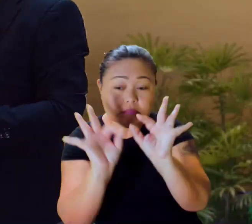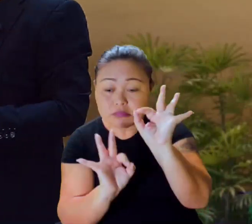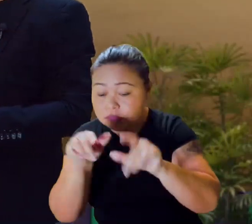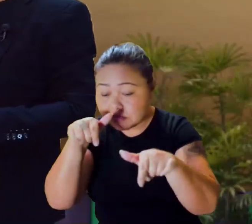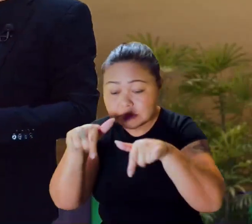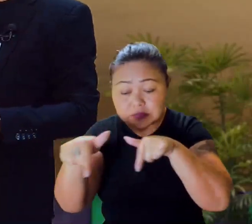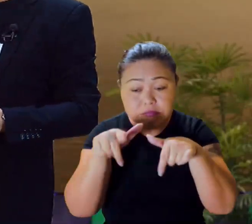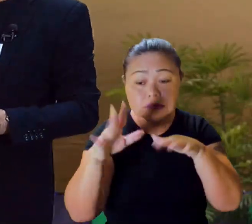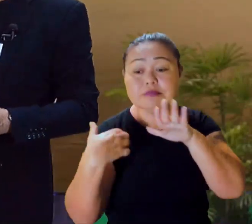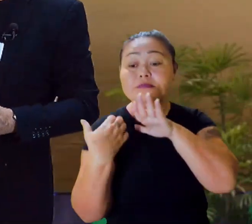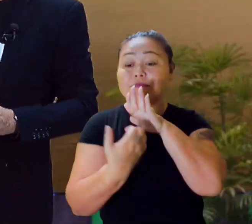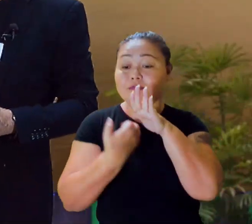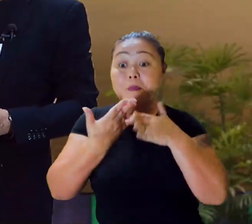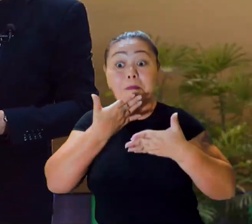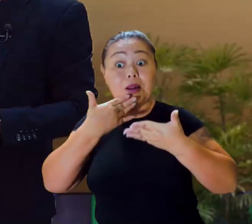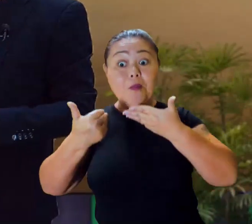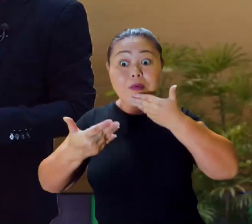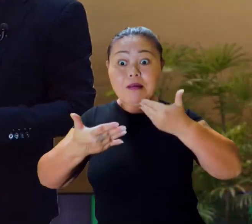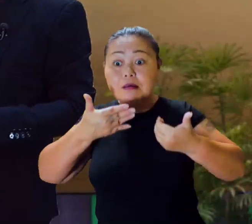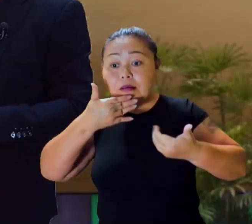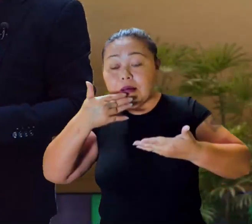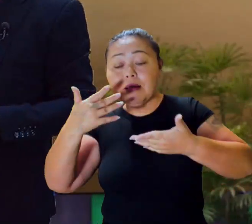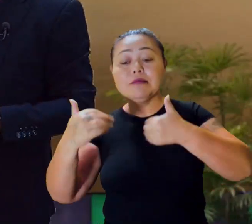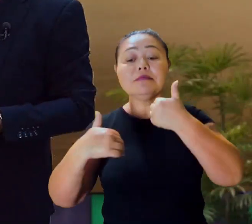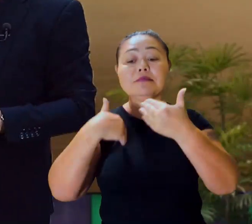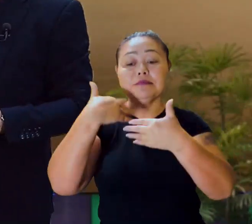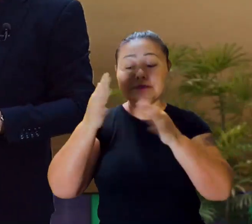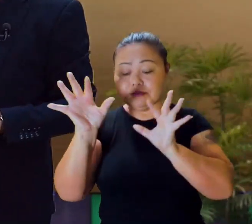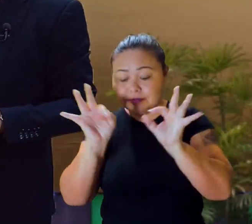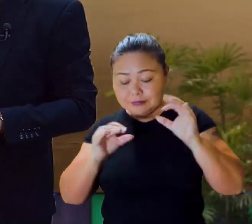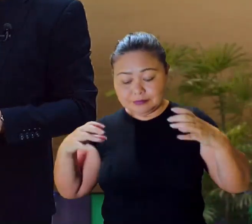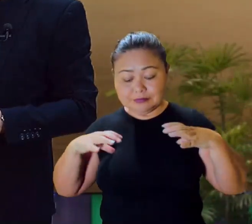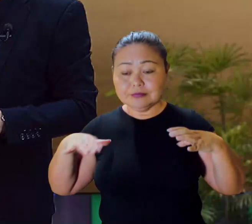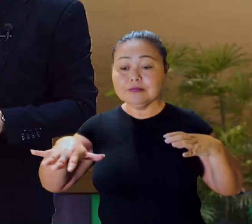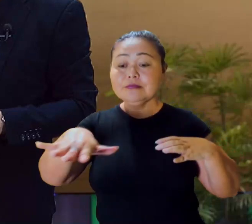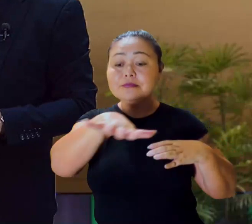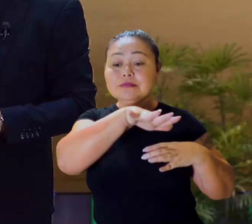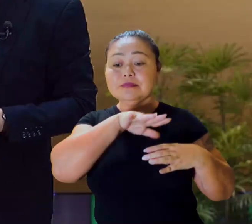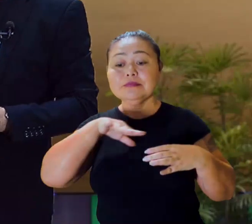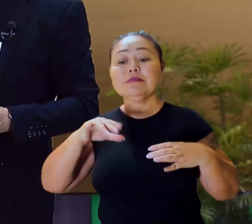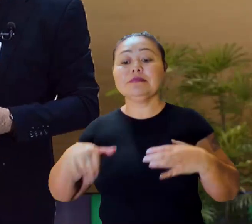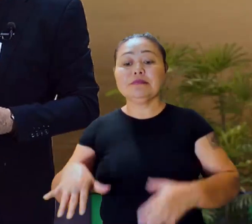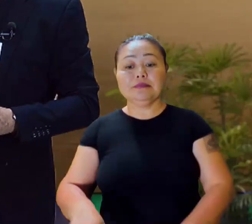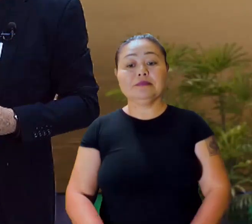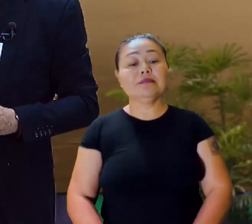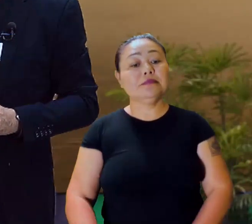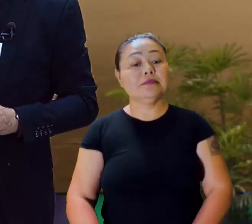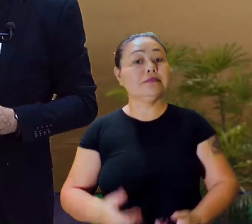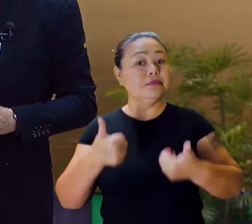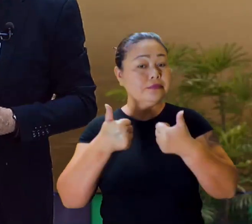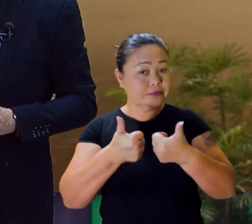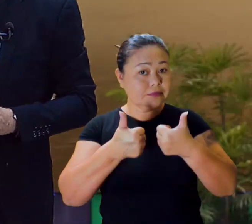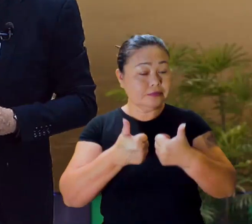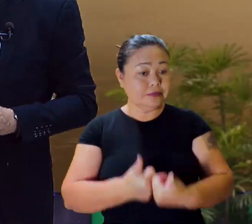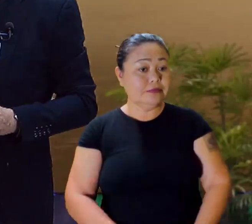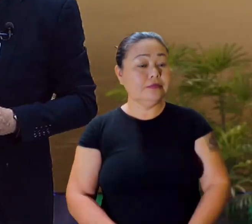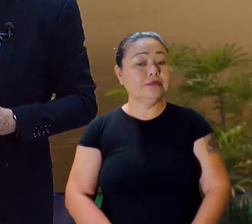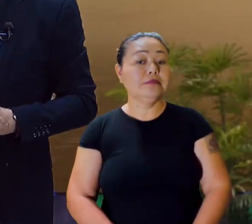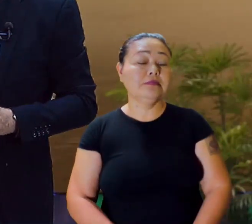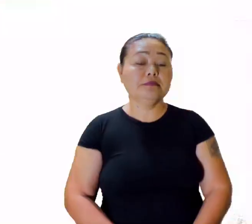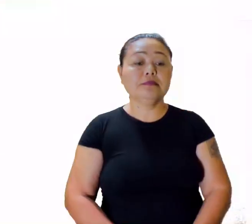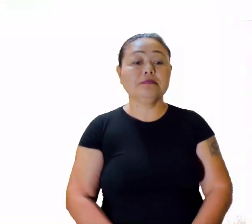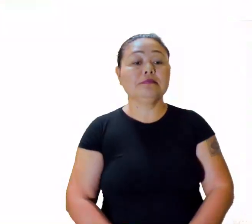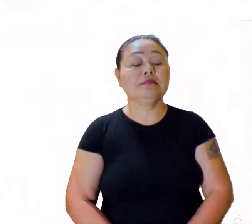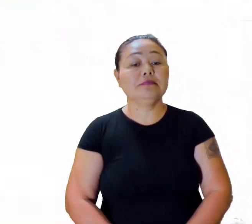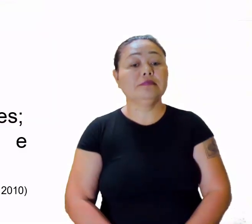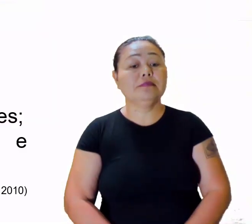serviços e a sua indústria. E aí, todo esse processo, temos a formação de região metropolitana. Perfeito. Fechou? Vamos lá.